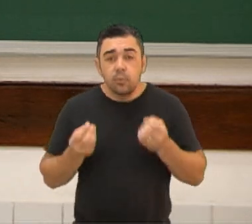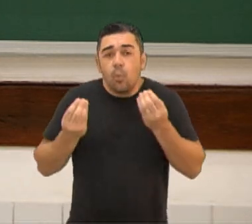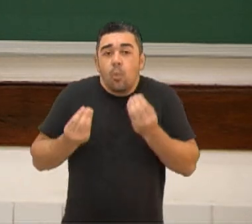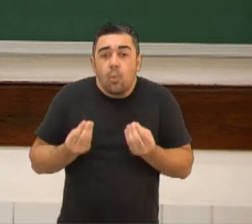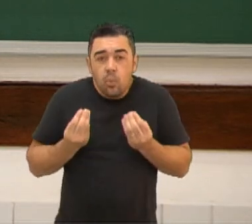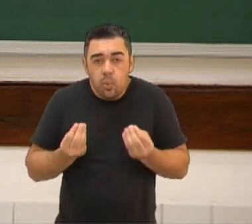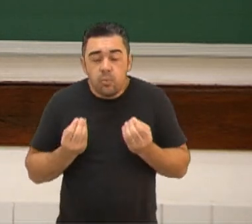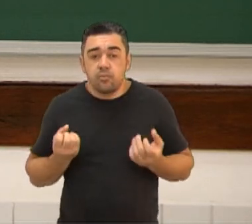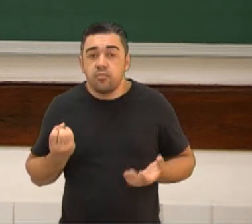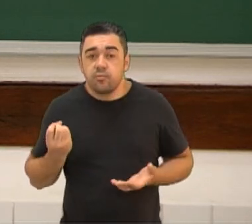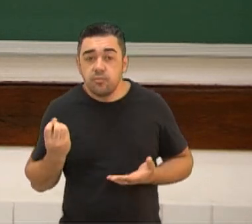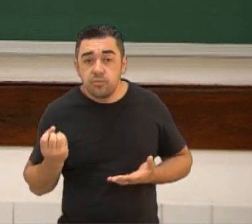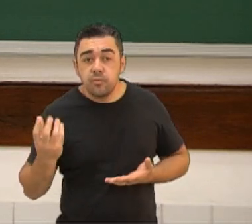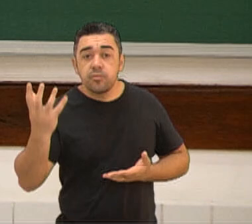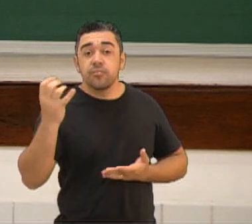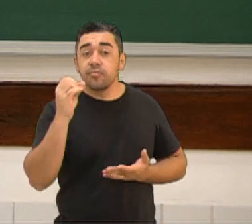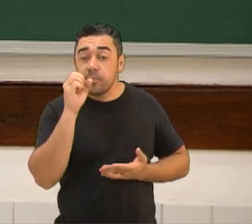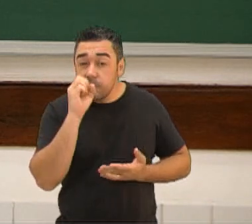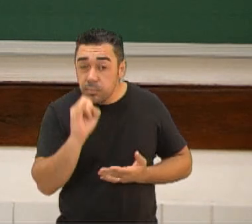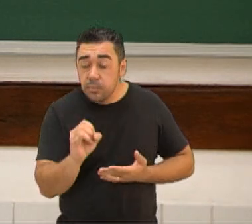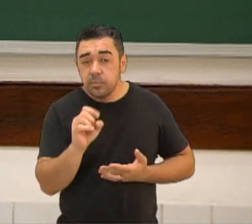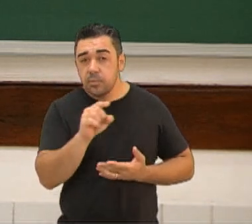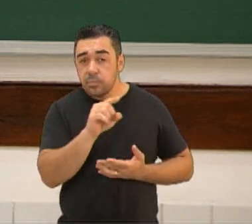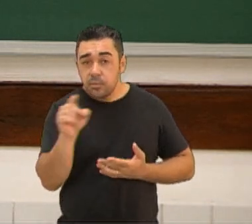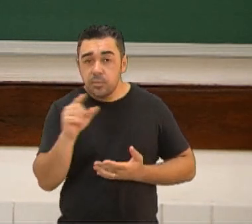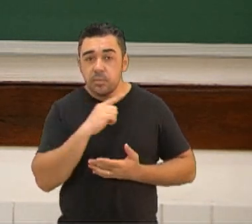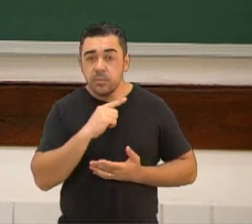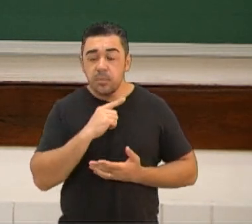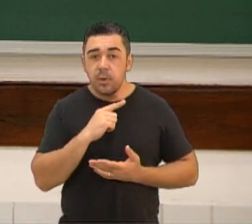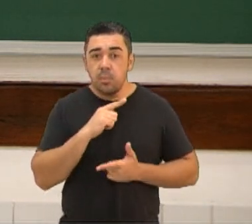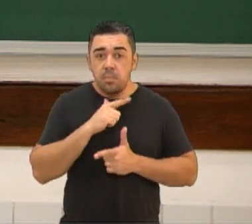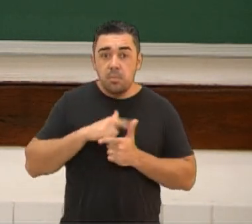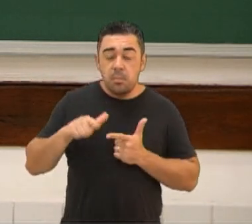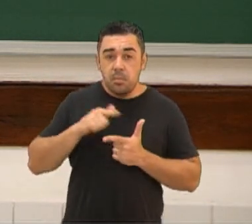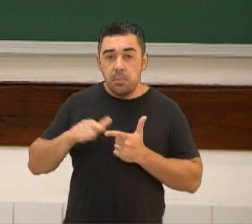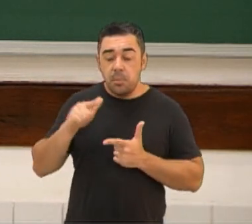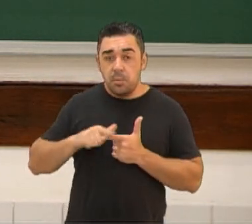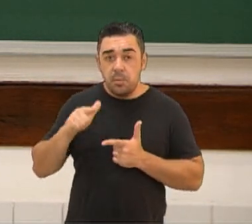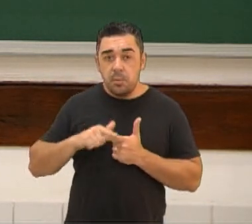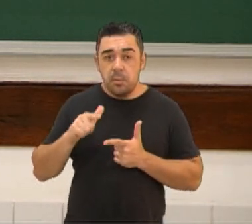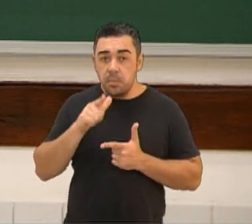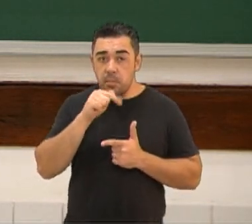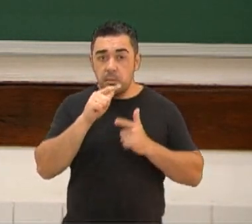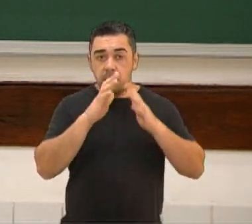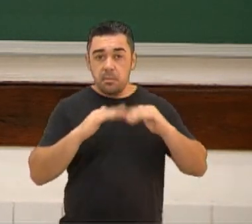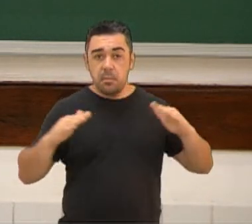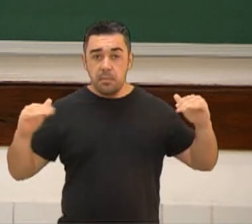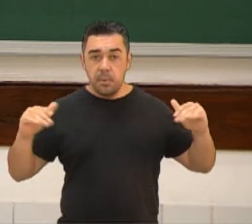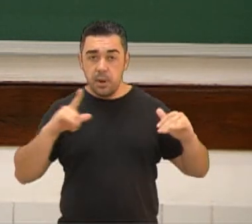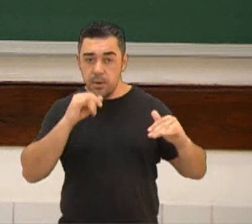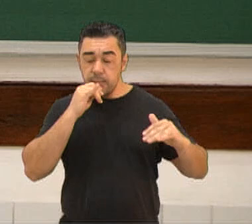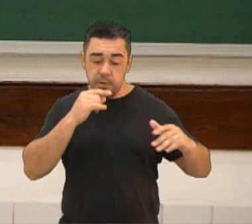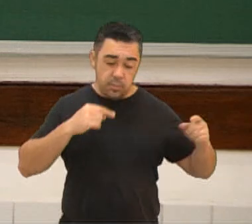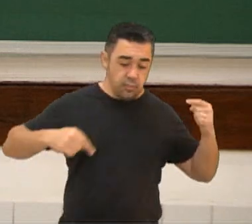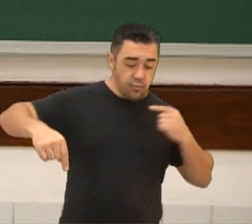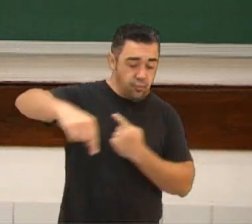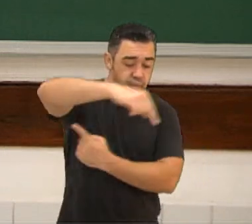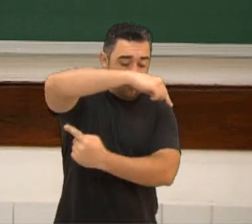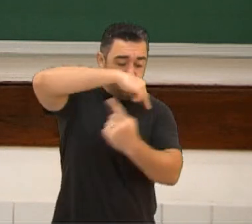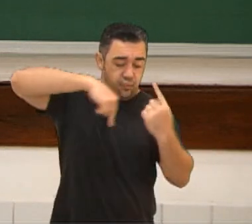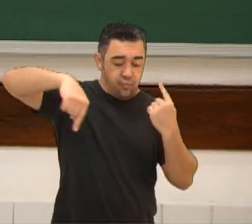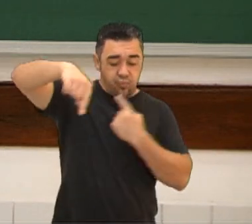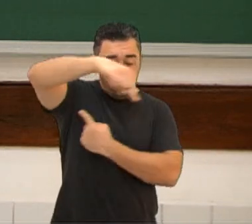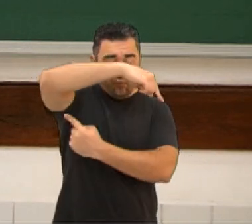fazer uma viagem dessa se existe um buraco em alto mar e esse navio ele vai ser sugado por esse buraco?